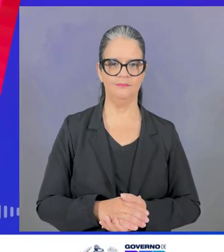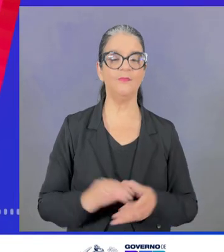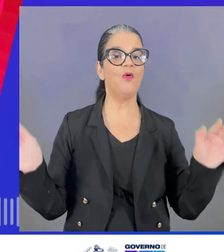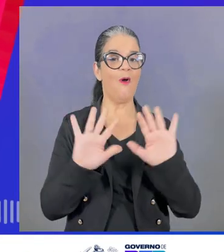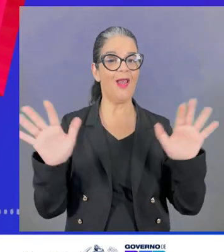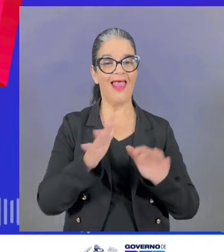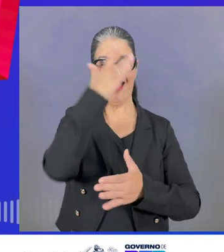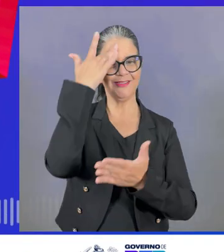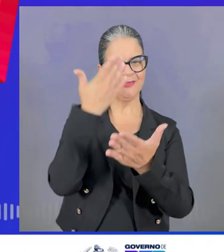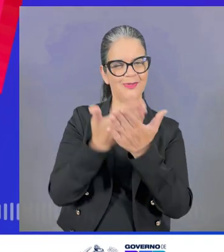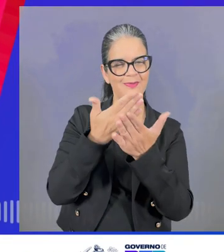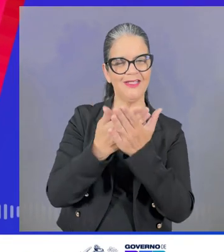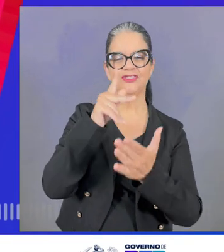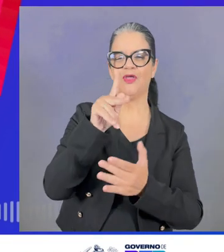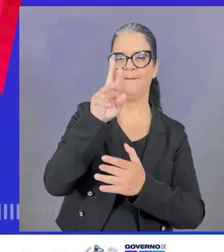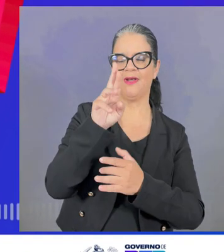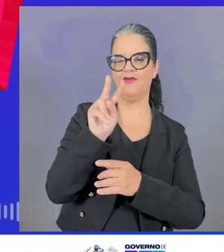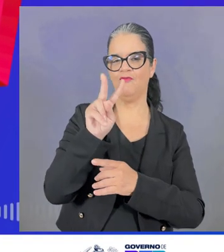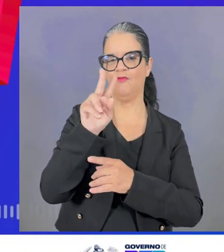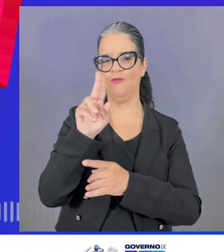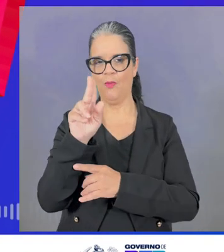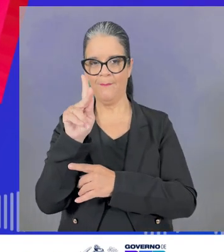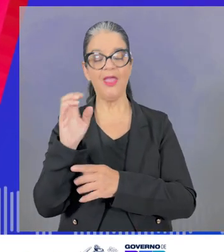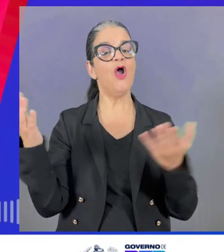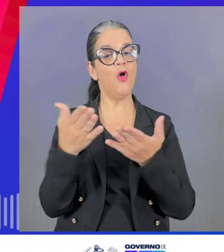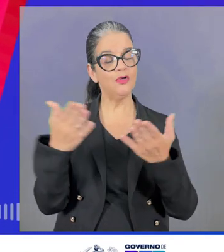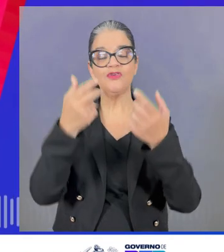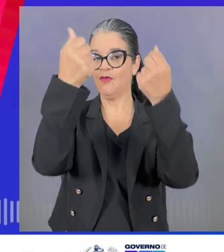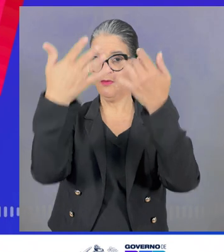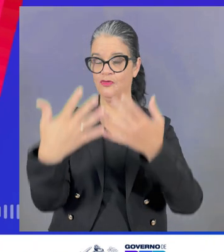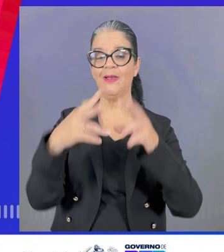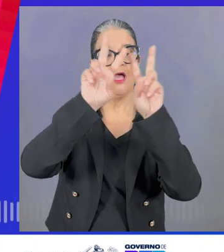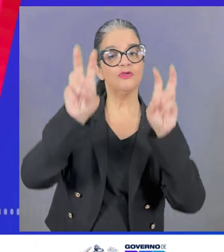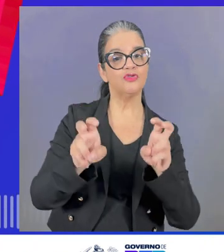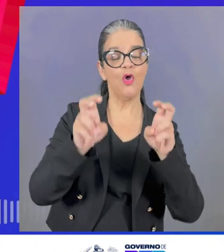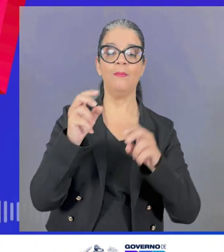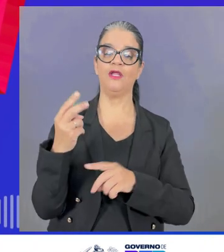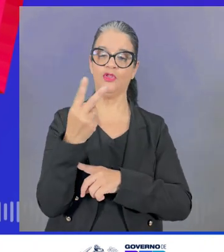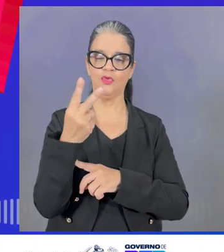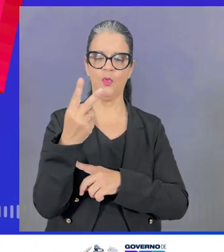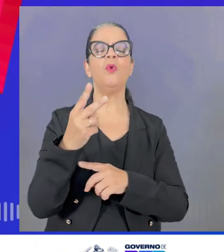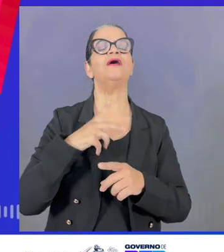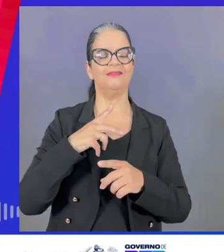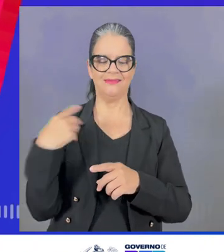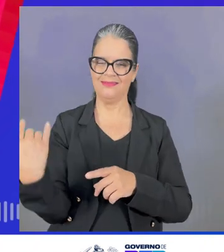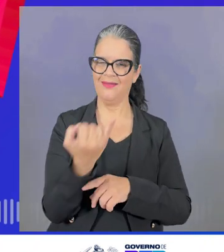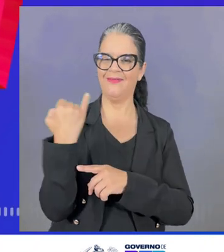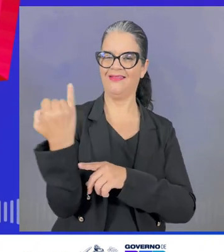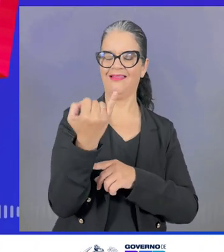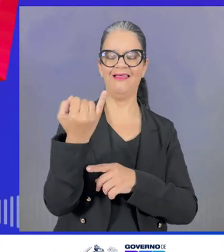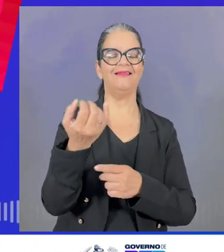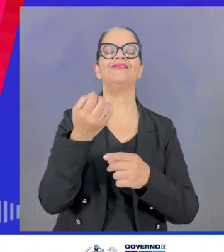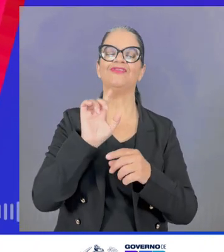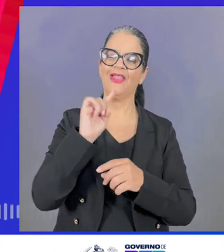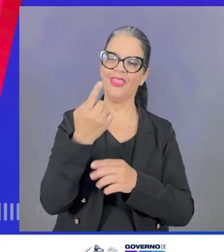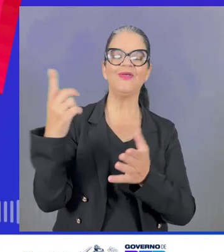Olá estudantes do PRP no episódio de hoje vamos falar sobre duas vertentes Poderosas e ricas da nossa